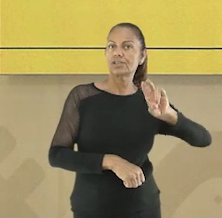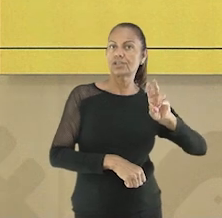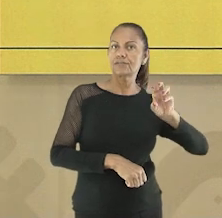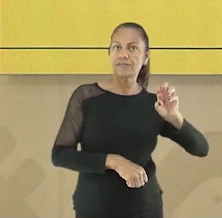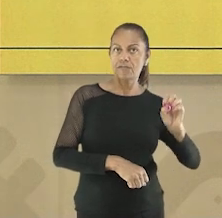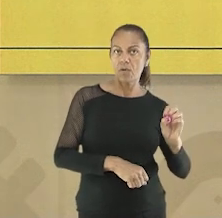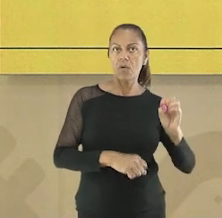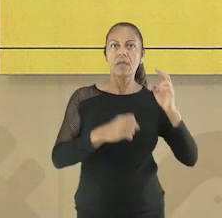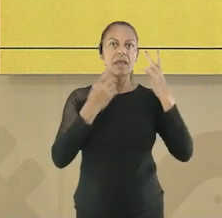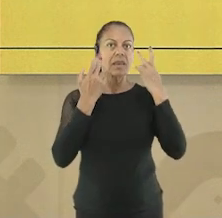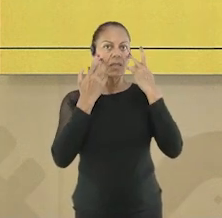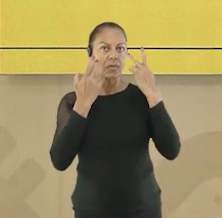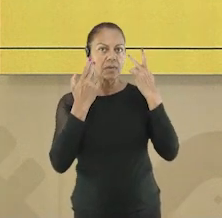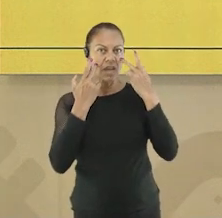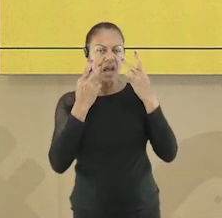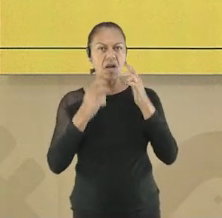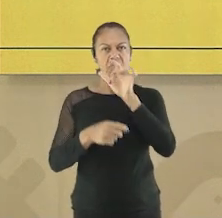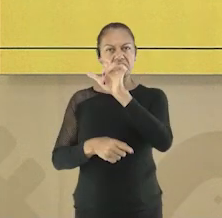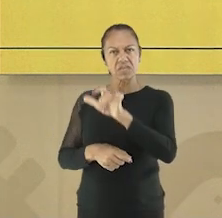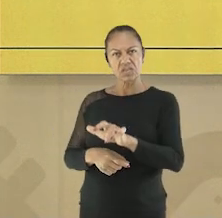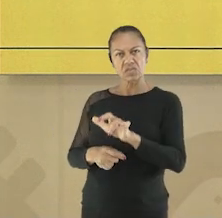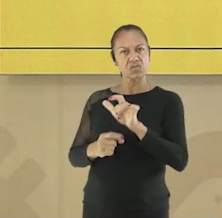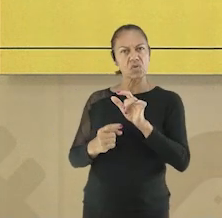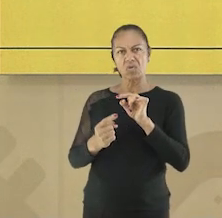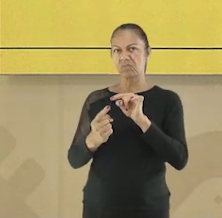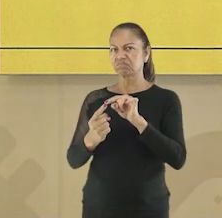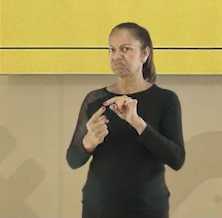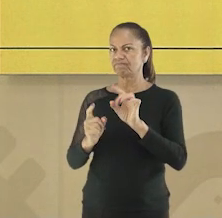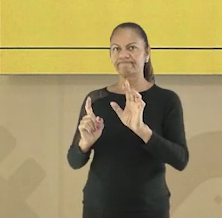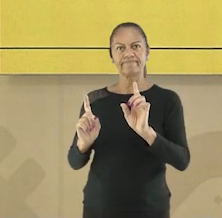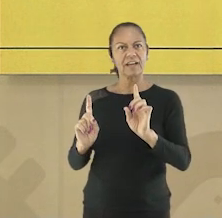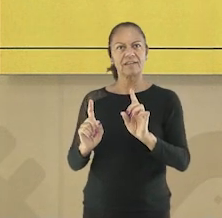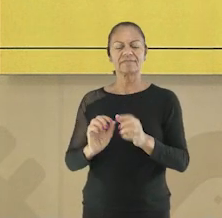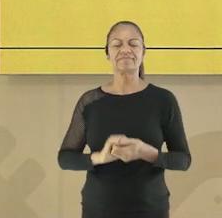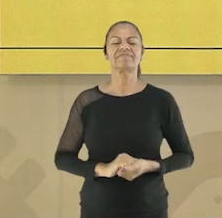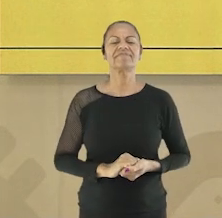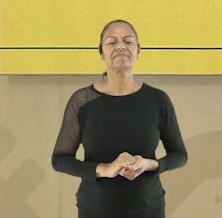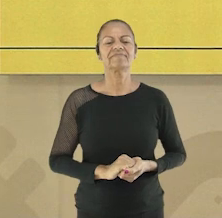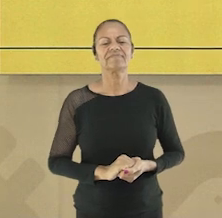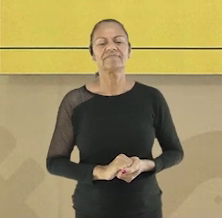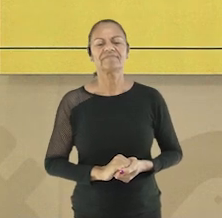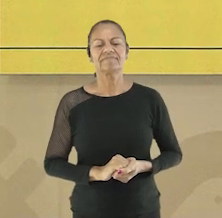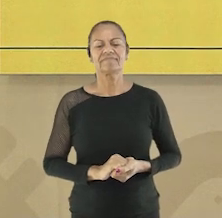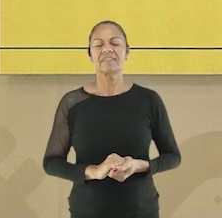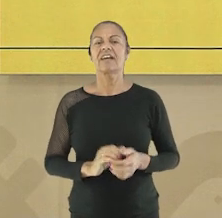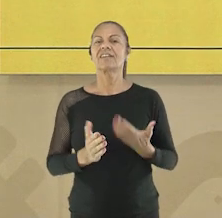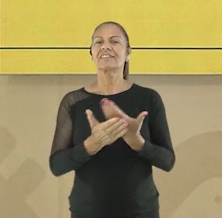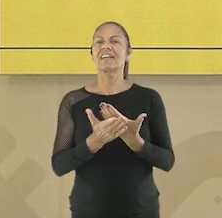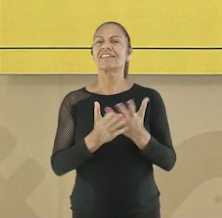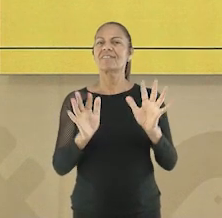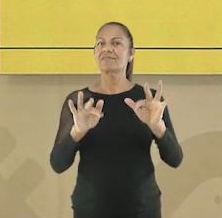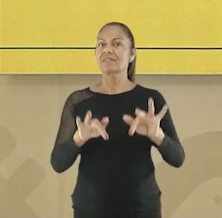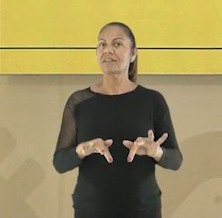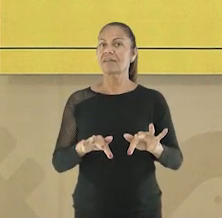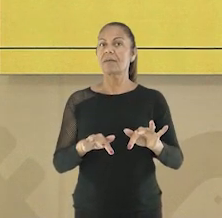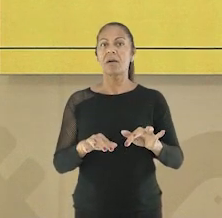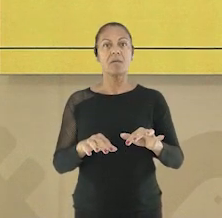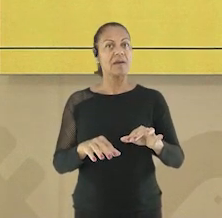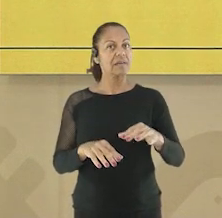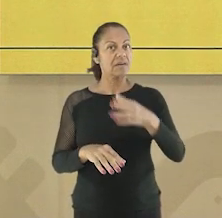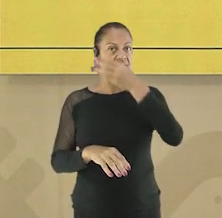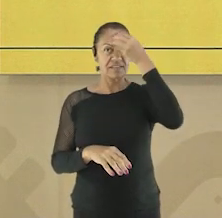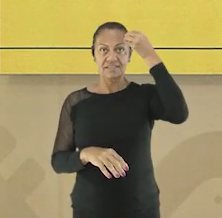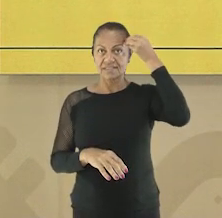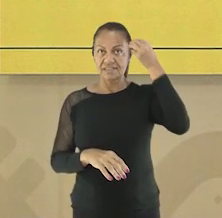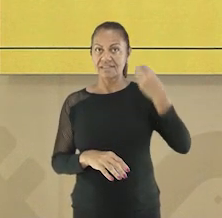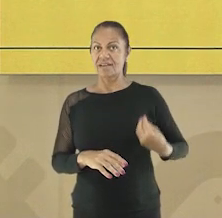refere a nenhuma pessoa. Por isso, ocorre a ênclise. E a nossa aula está chegando ao fim, mas não se esqueçam de registrar